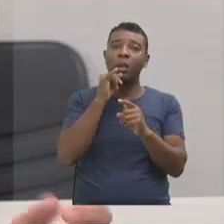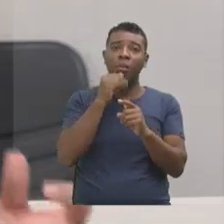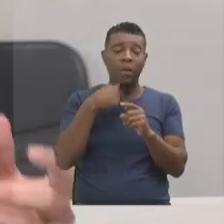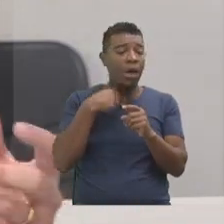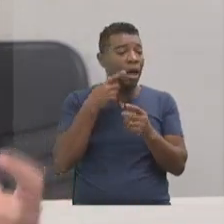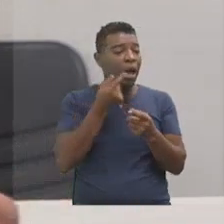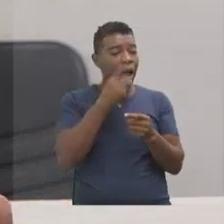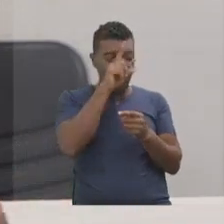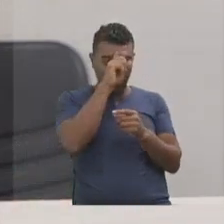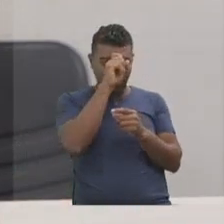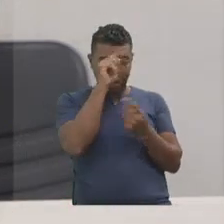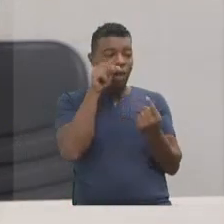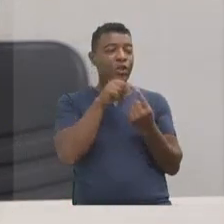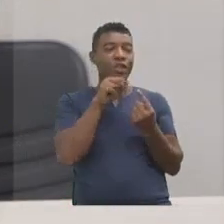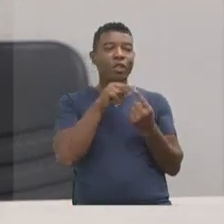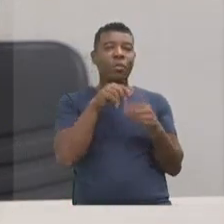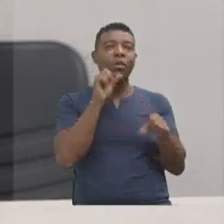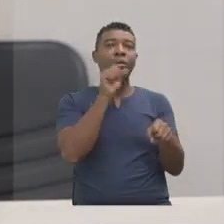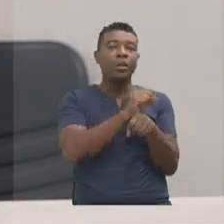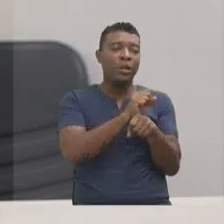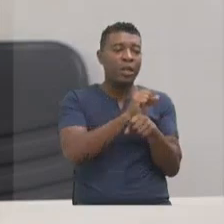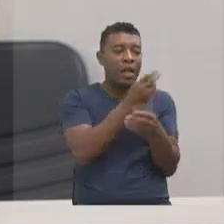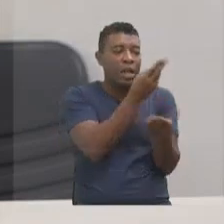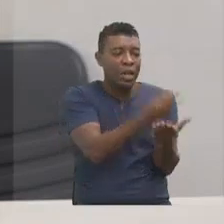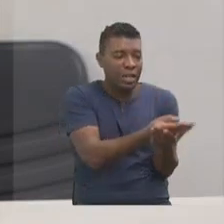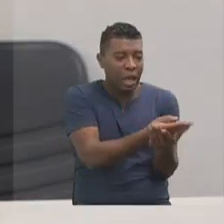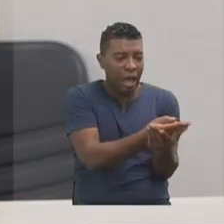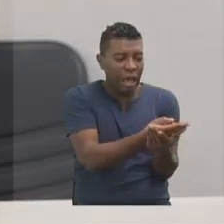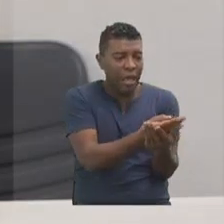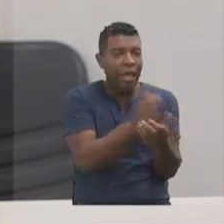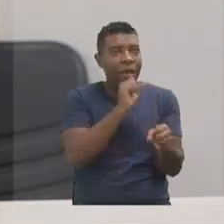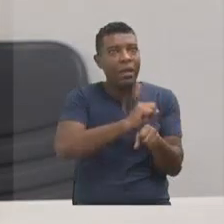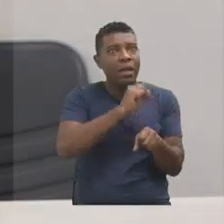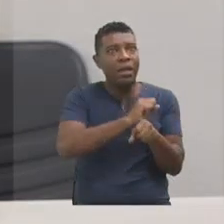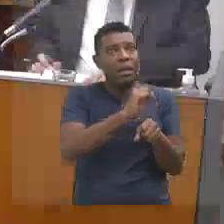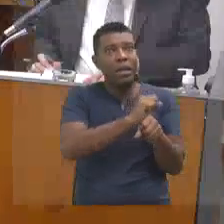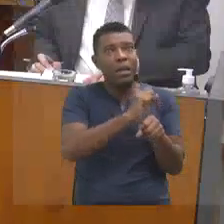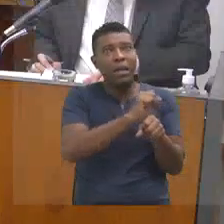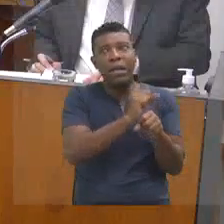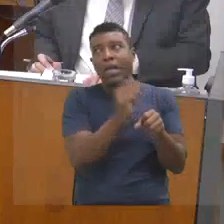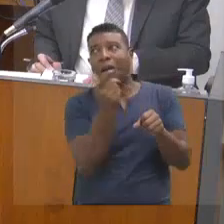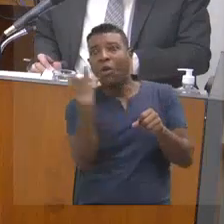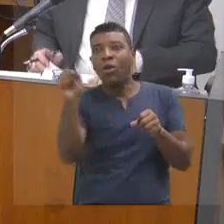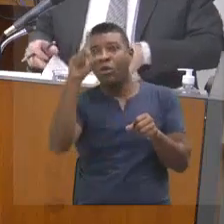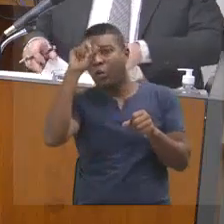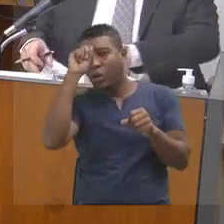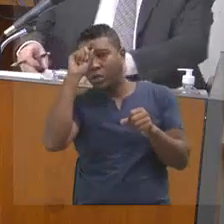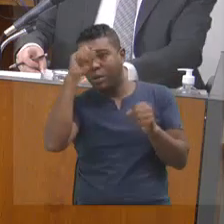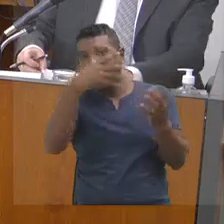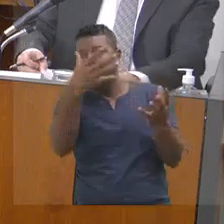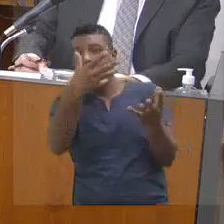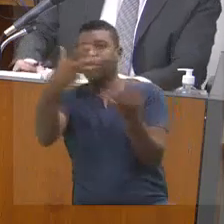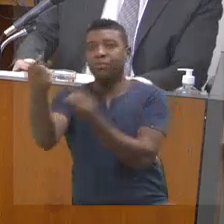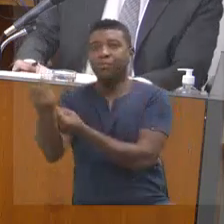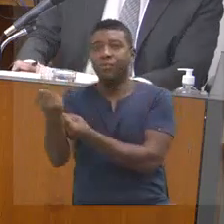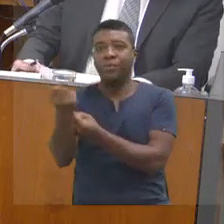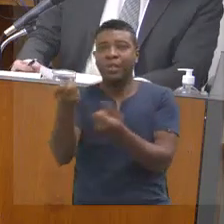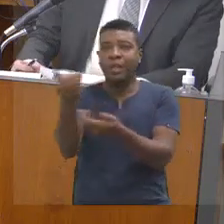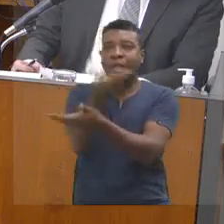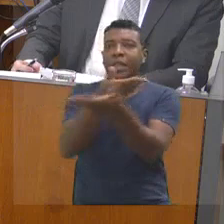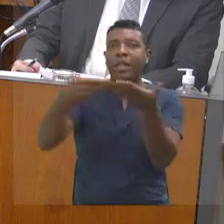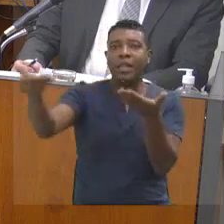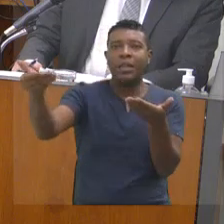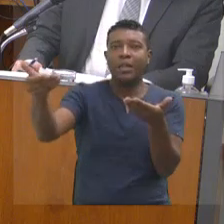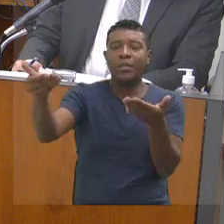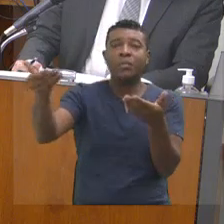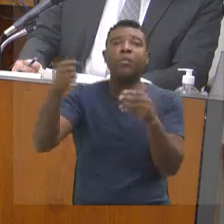para lá ele interna e espera um outro hospital admitir por isso que nós estamos investindo muito aí investimento mesmo